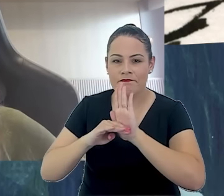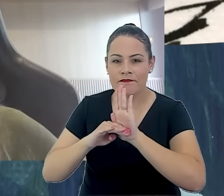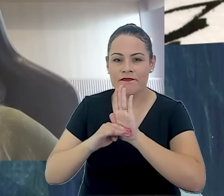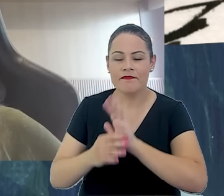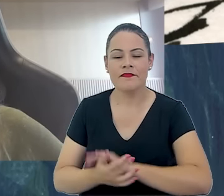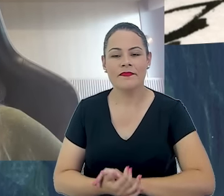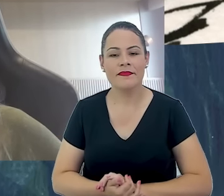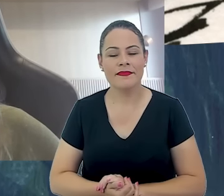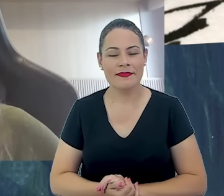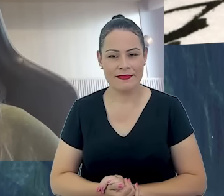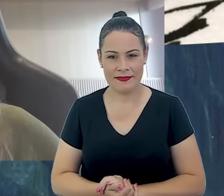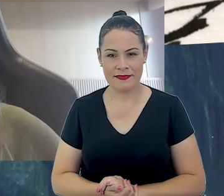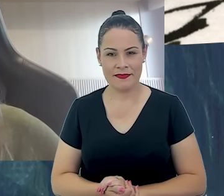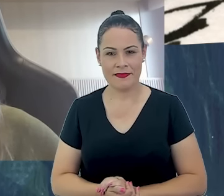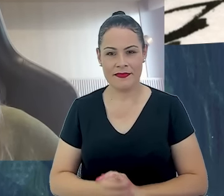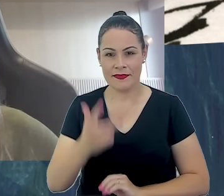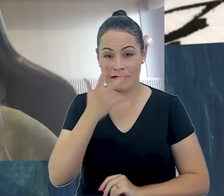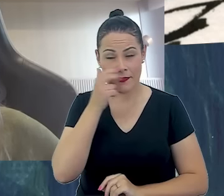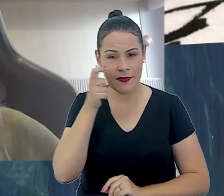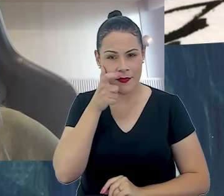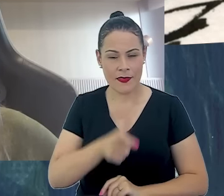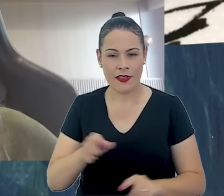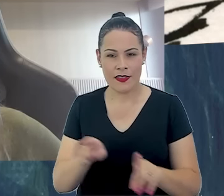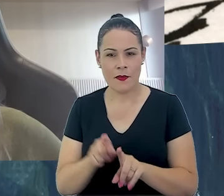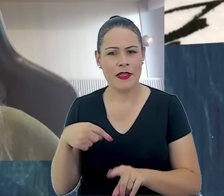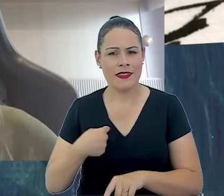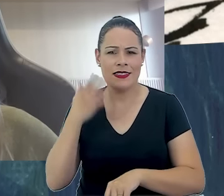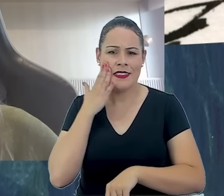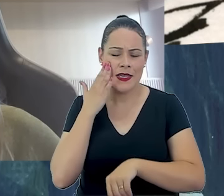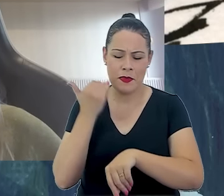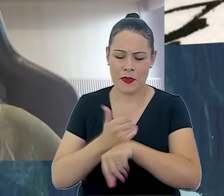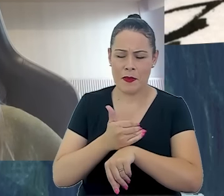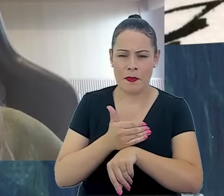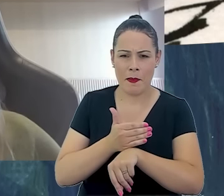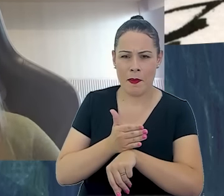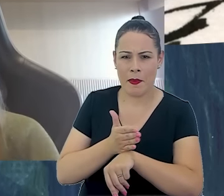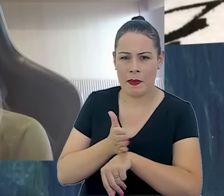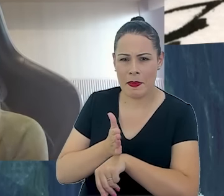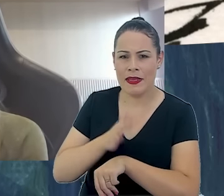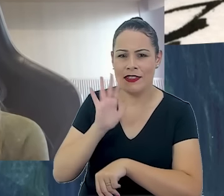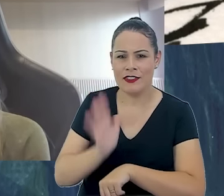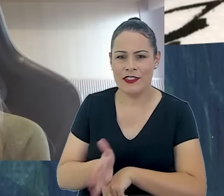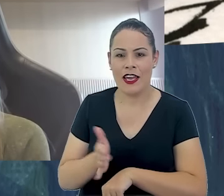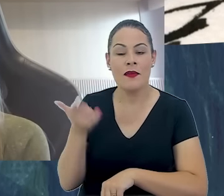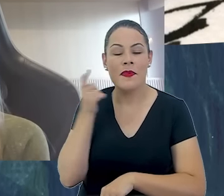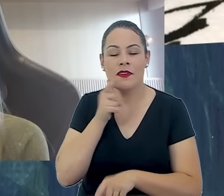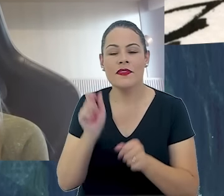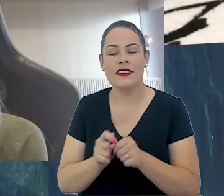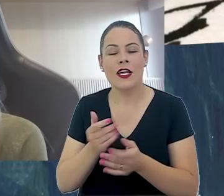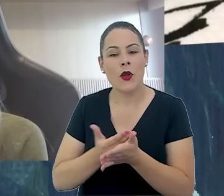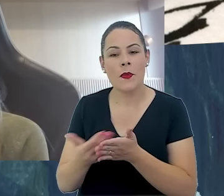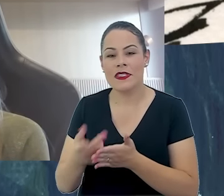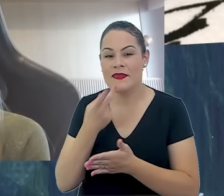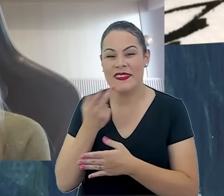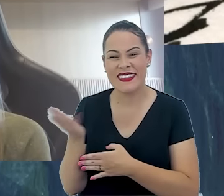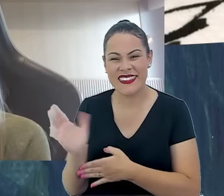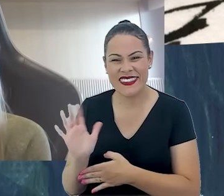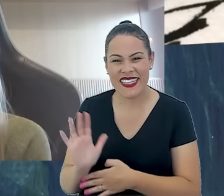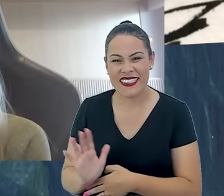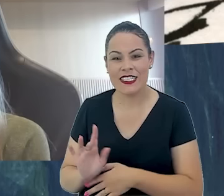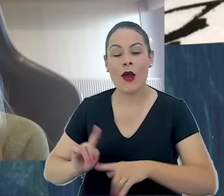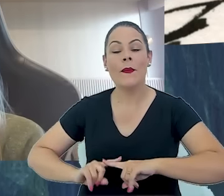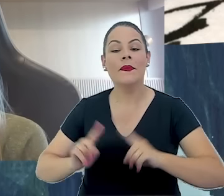sabe? É interessante. A gente já está estourado de tempo aqui. Eu vou entrar aqui já no, nas